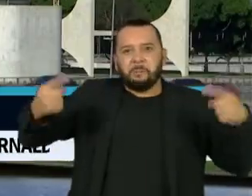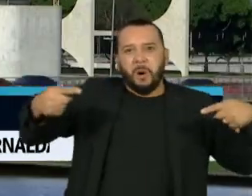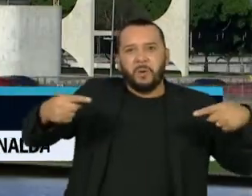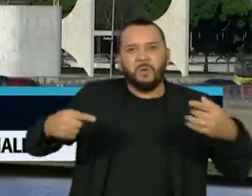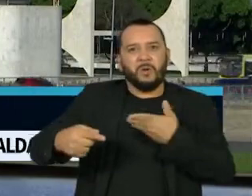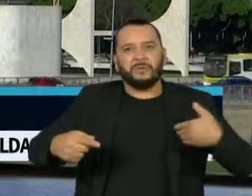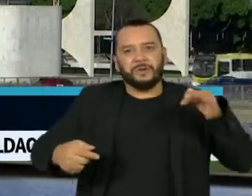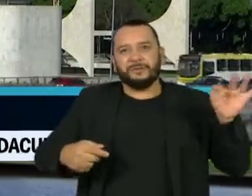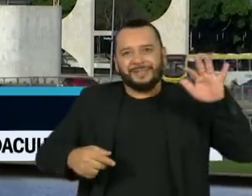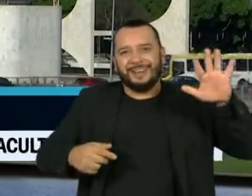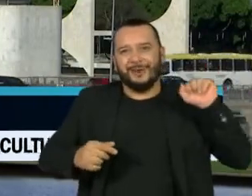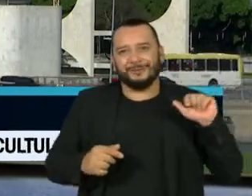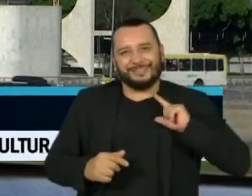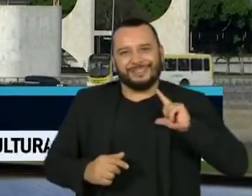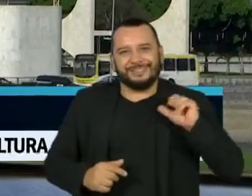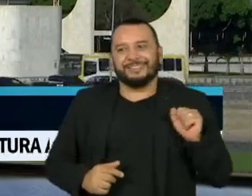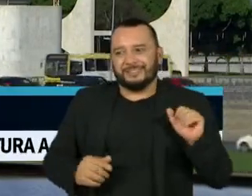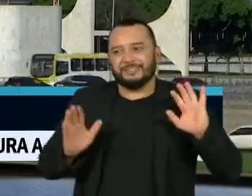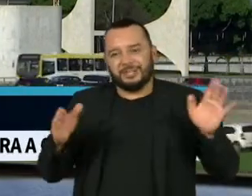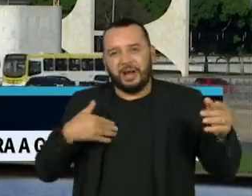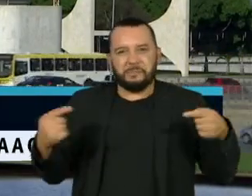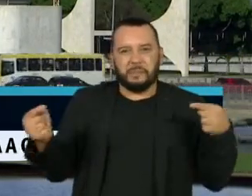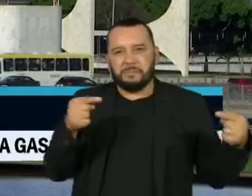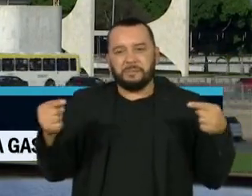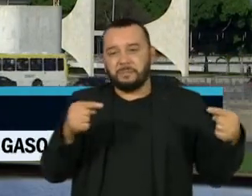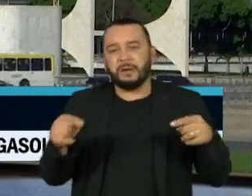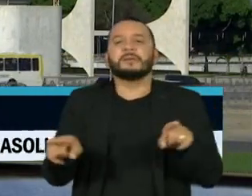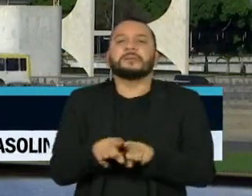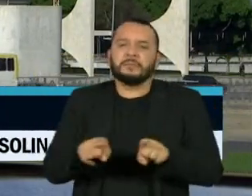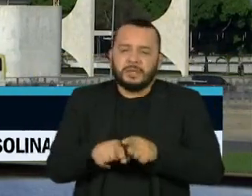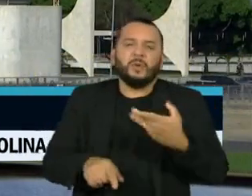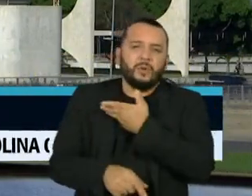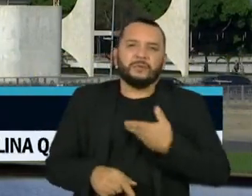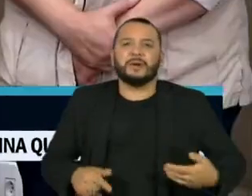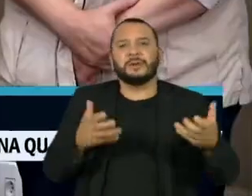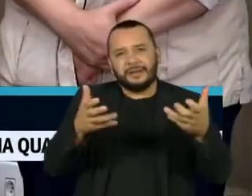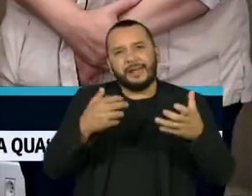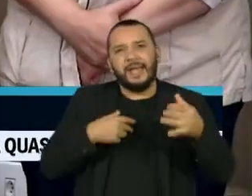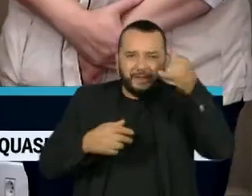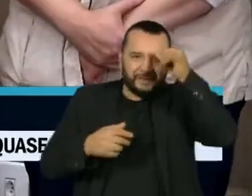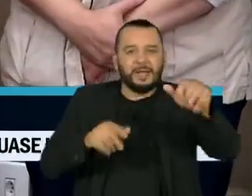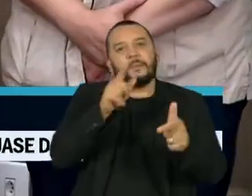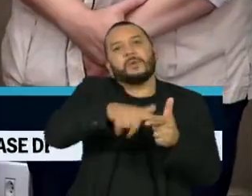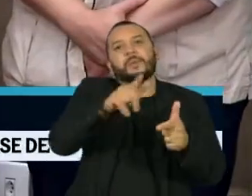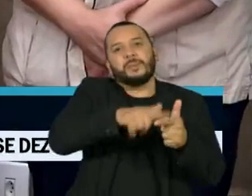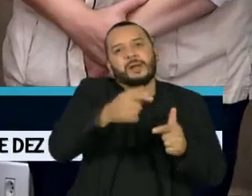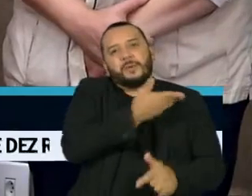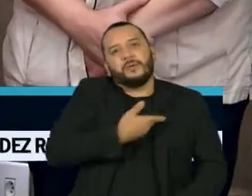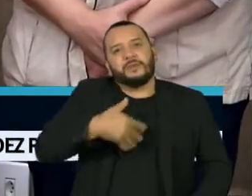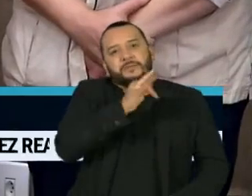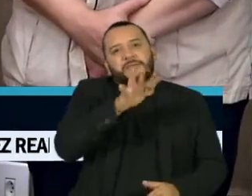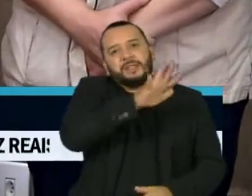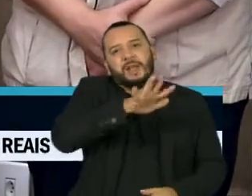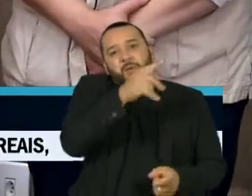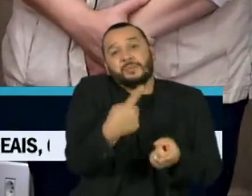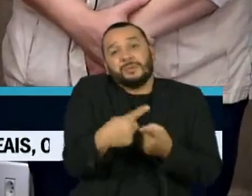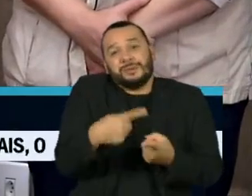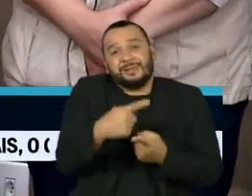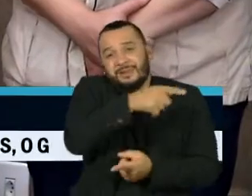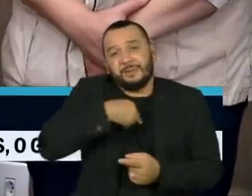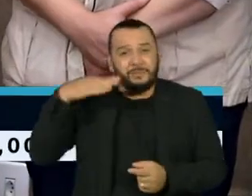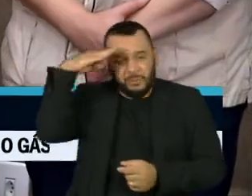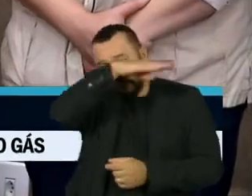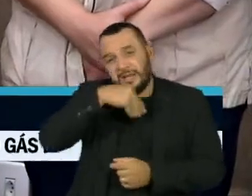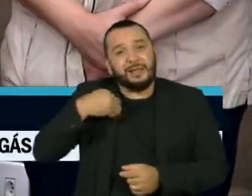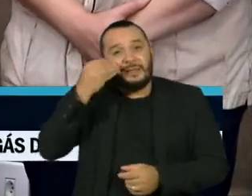De quebra, o governo ainda conseguiria evitar uma bomba que está no colo da União. Isso porque as outras duas tentativas de abaixar o